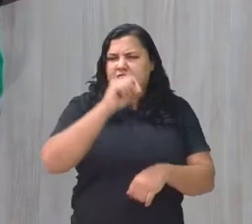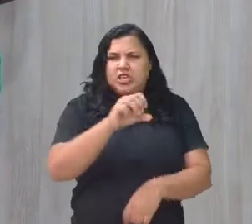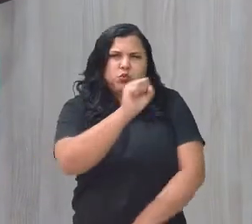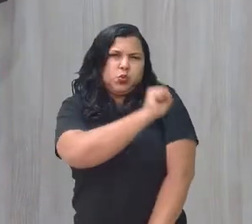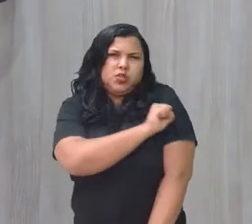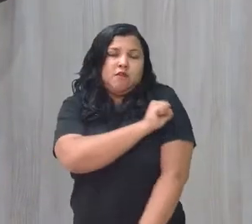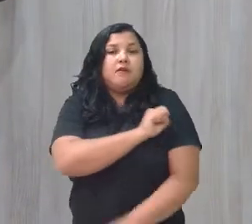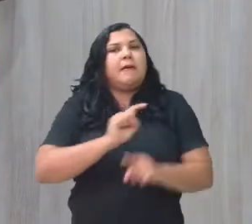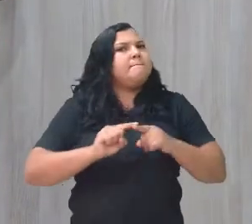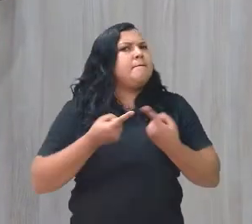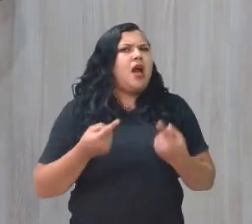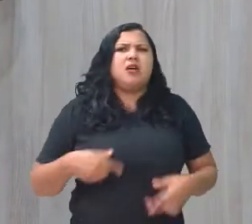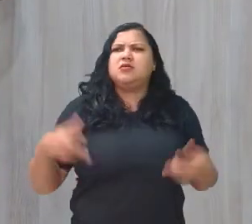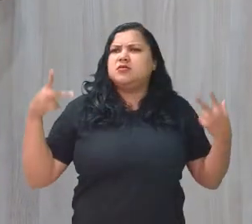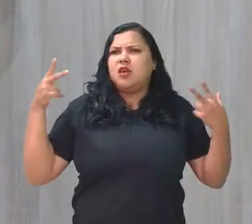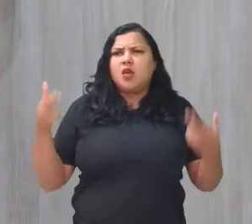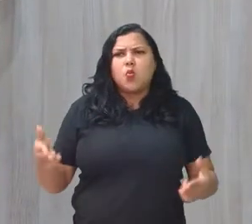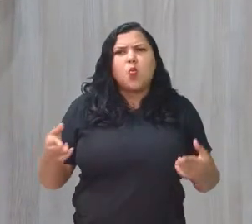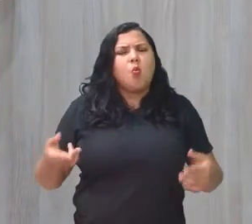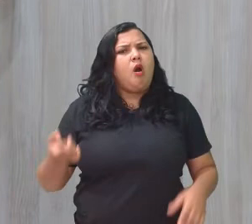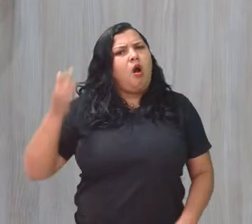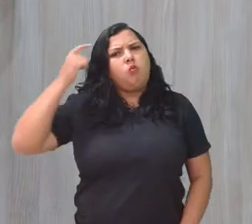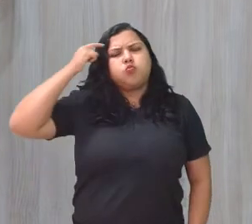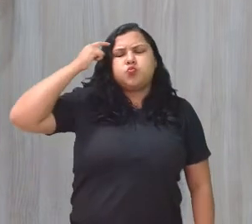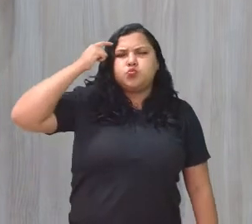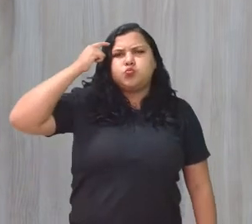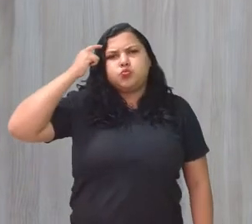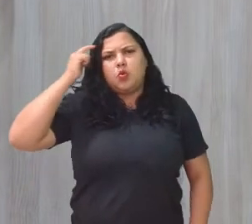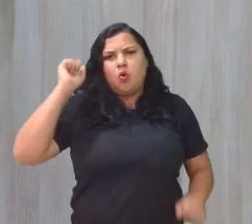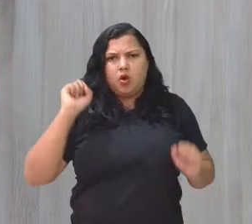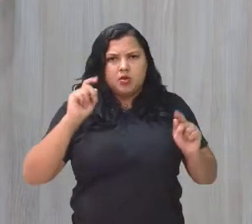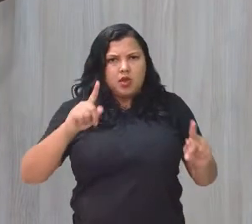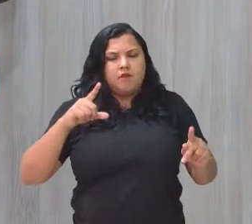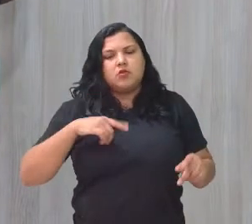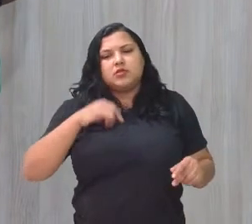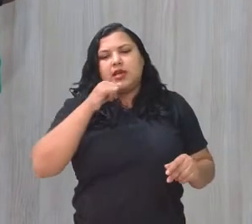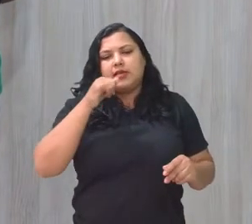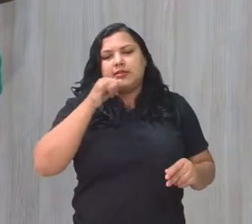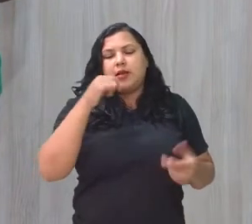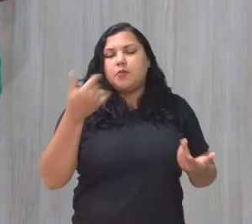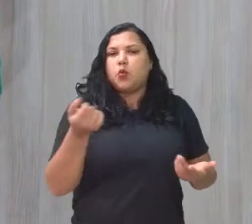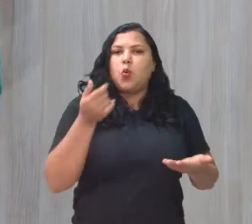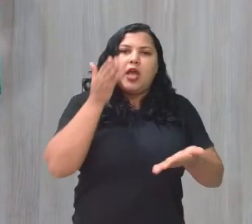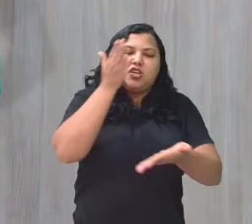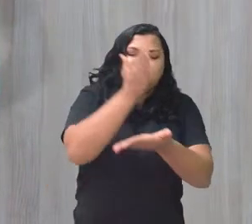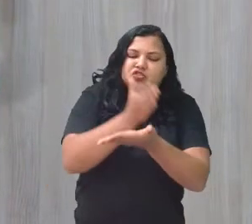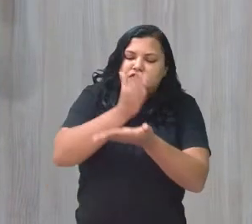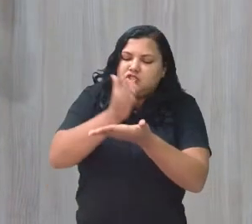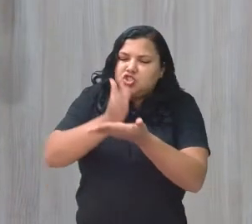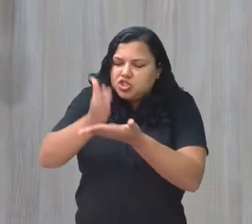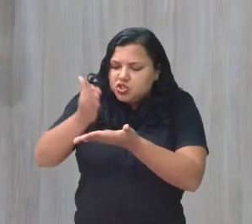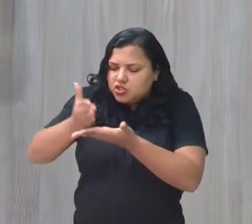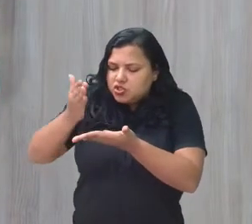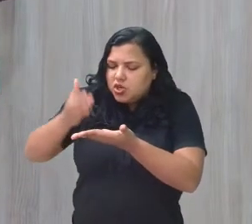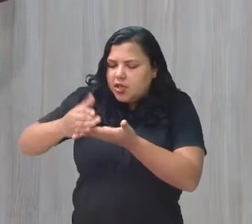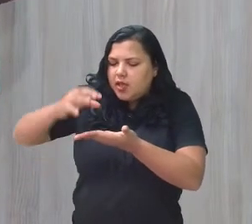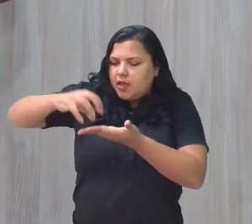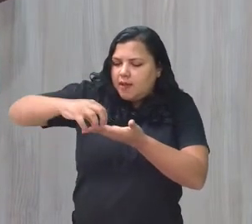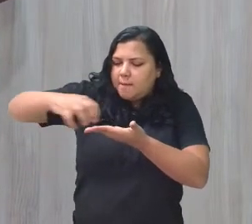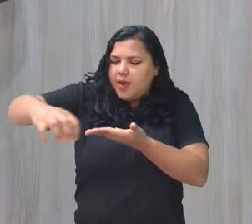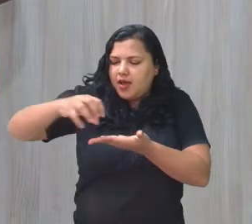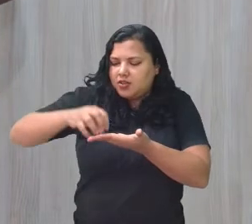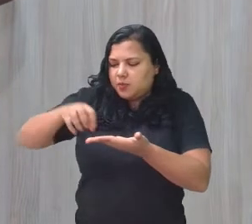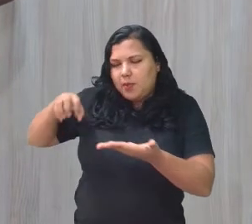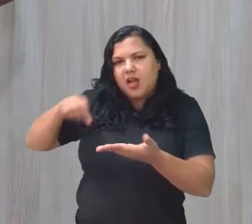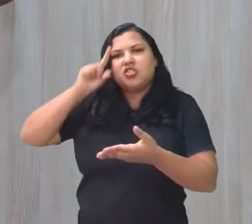mas é o mesmo raciocínio matemático. Ou seja, você pegar partes de alguma coisa, é exatamente aquela ideia da